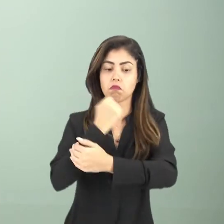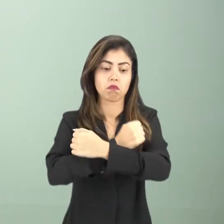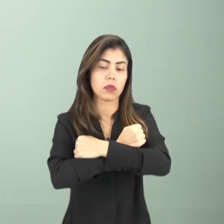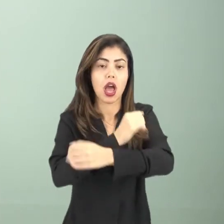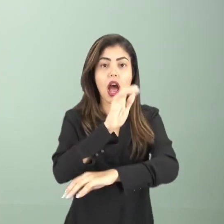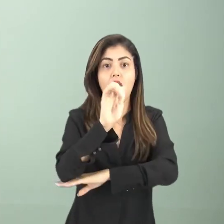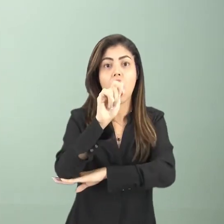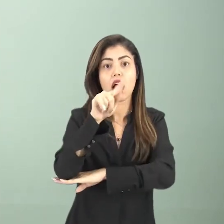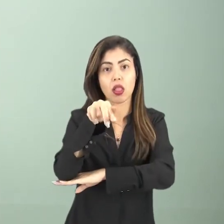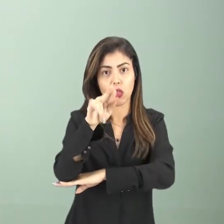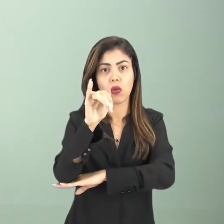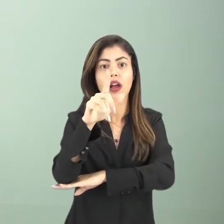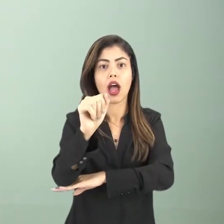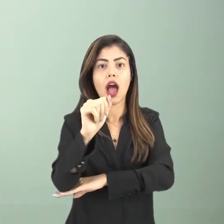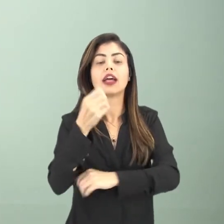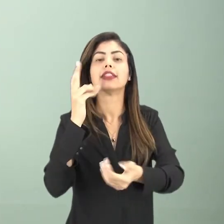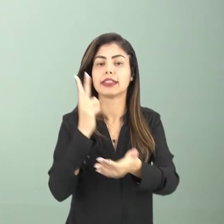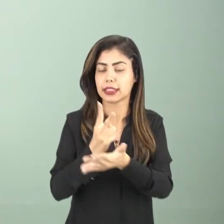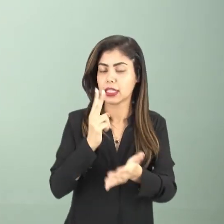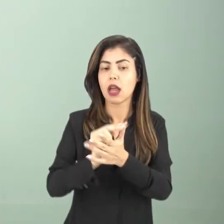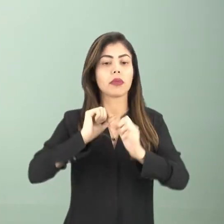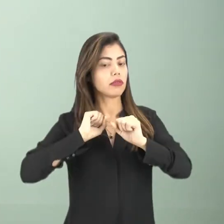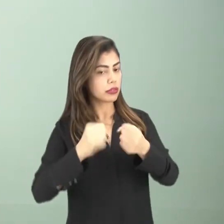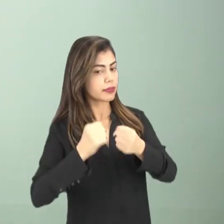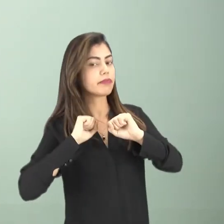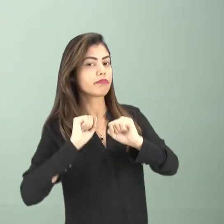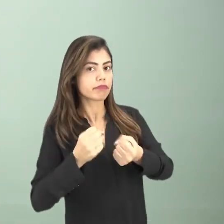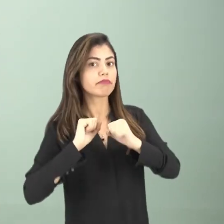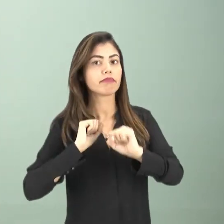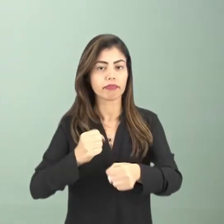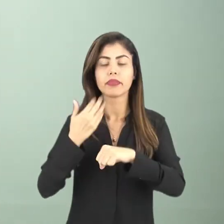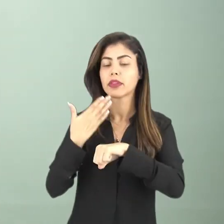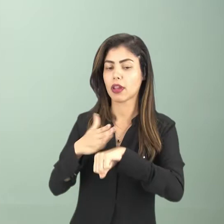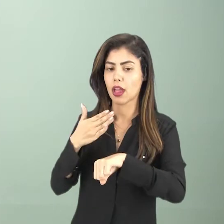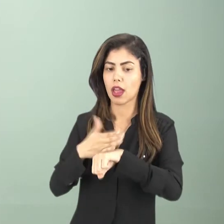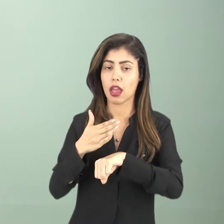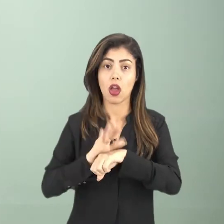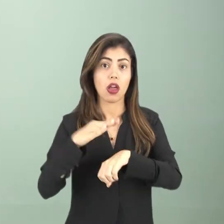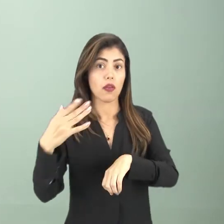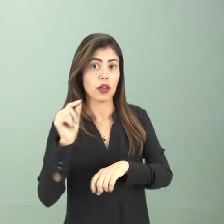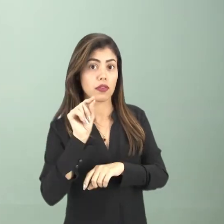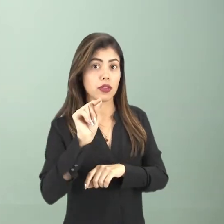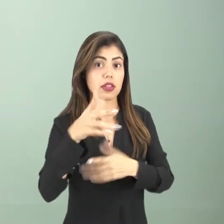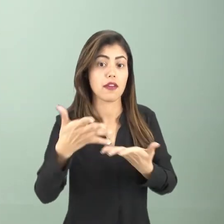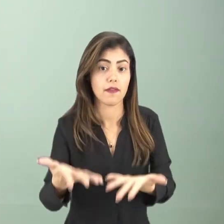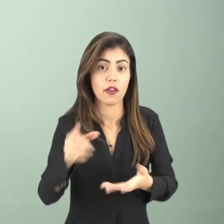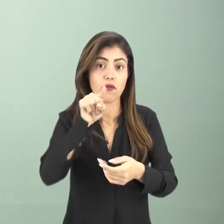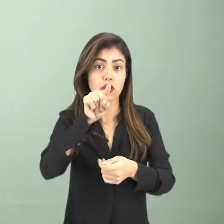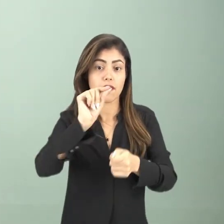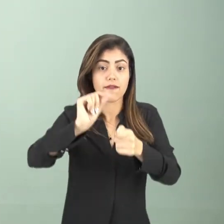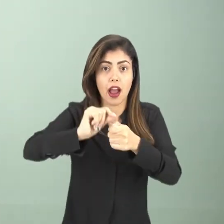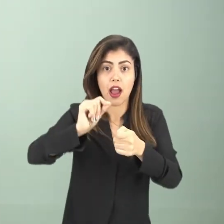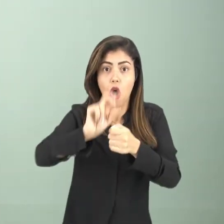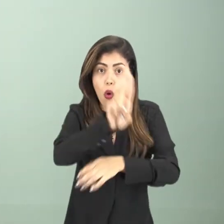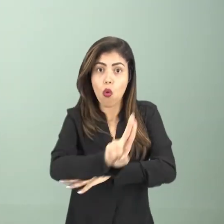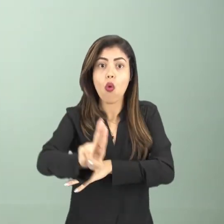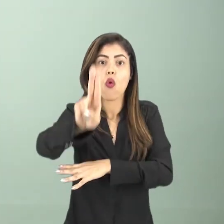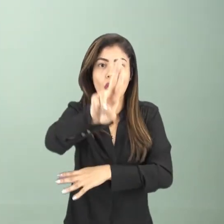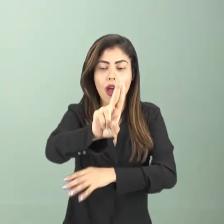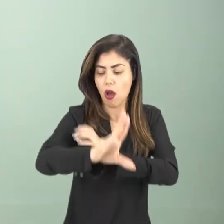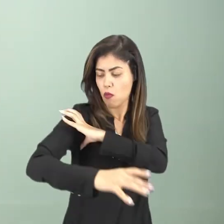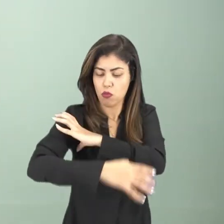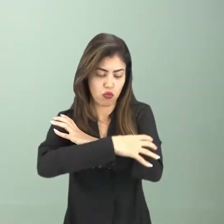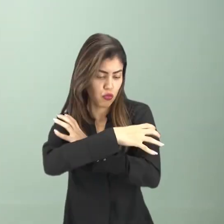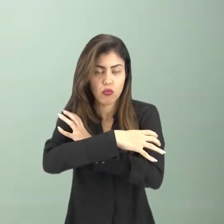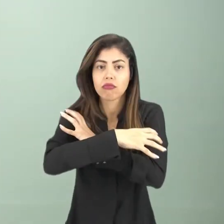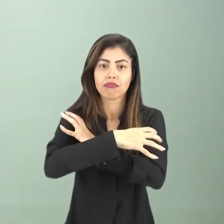articulações e praticar exercícios físicos regularmente, porque quando você pratica exercício físico, quando você usa demais esses músculos,